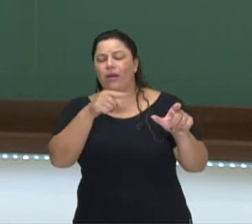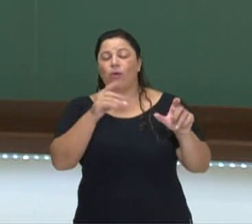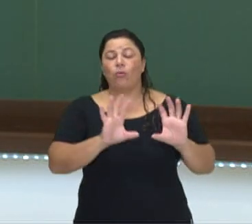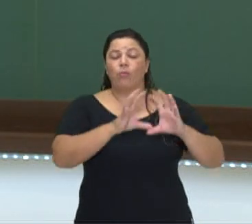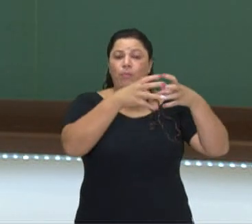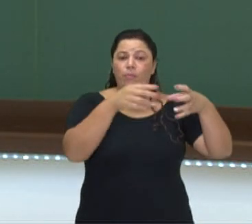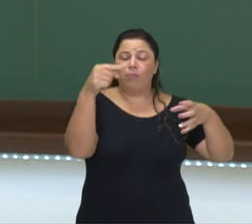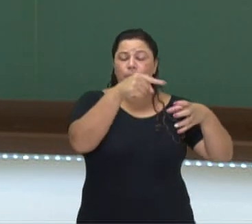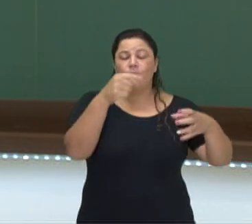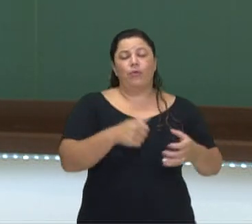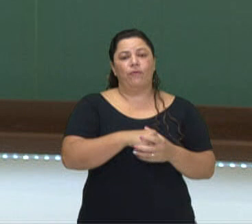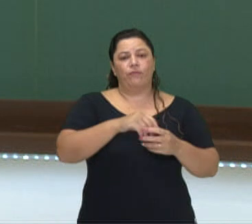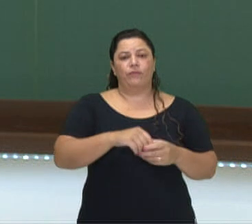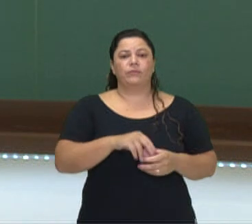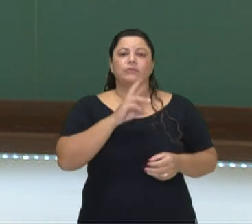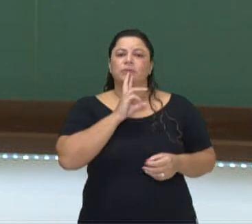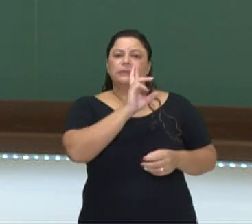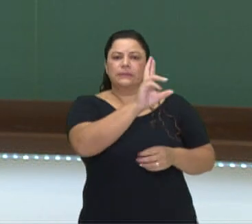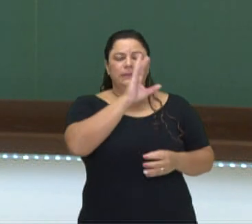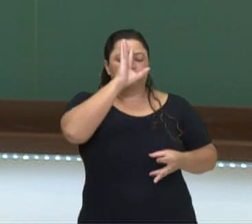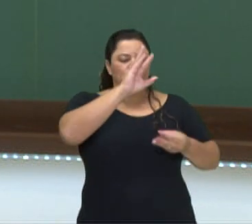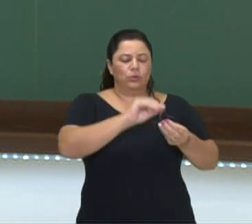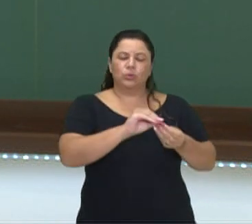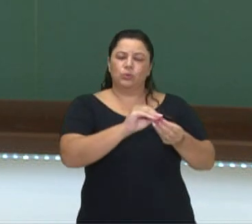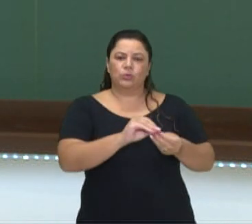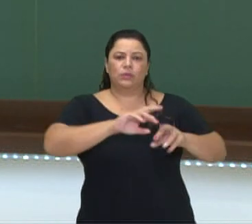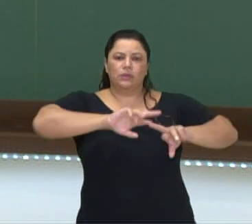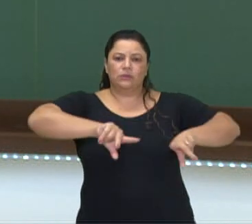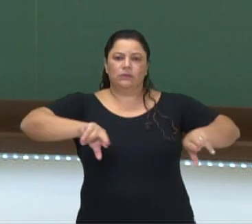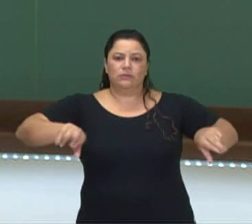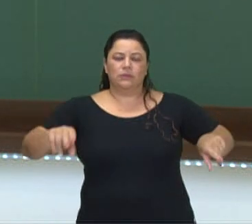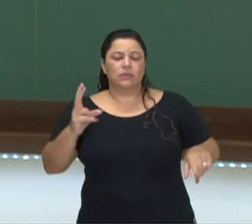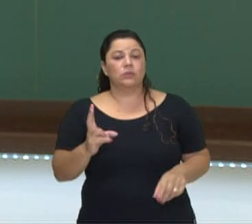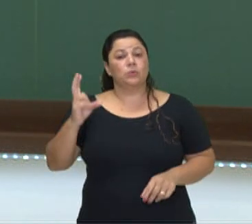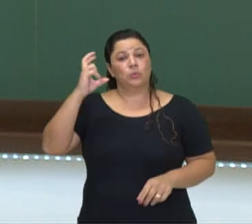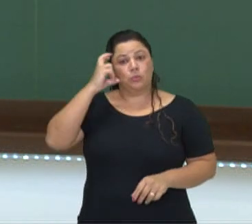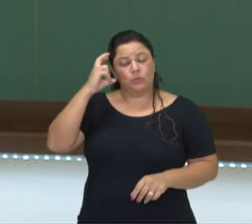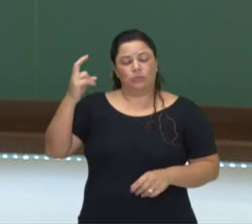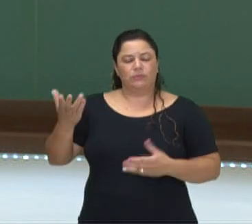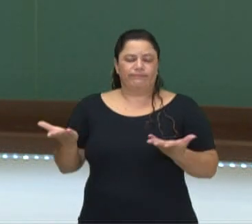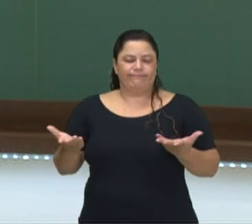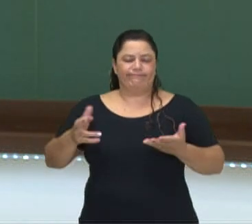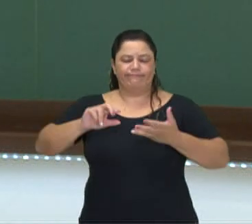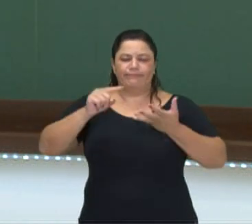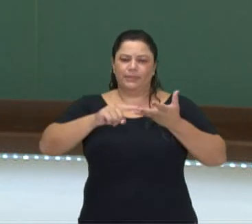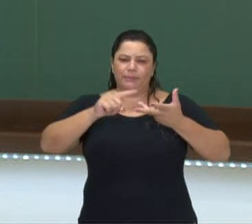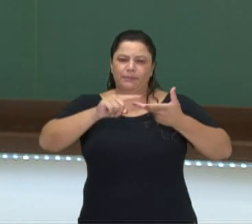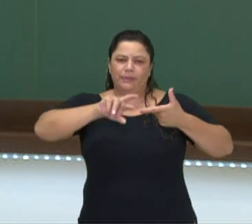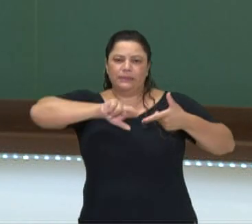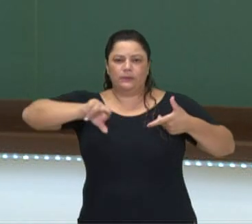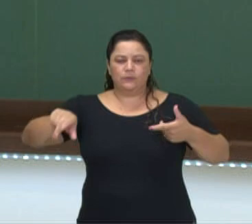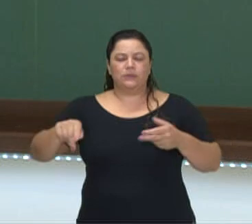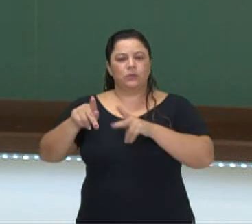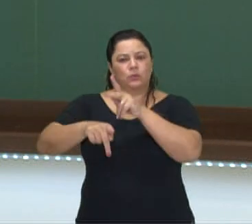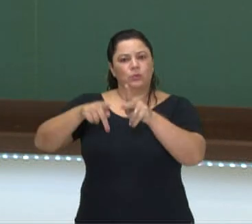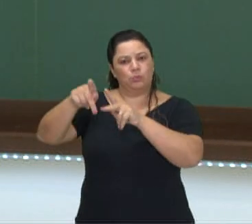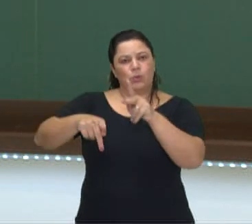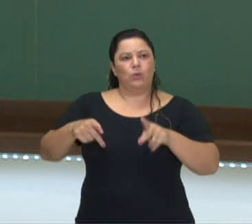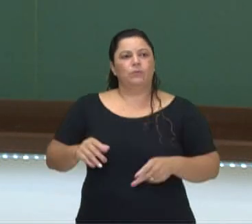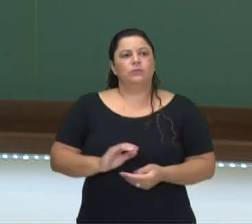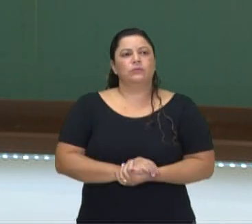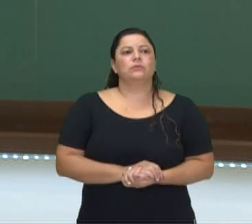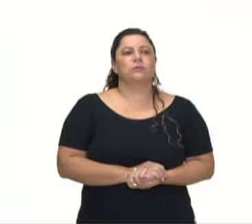É o resultado dessa diversidade cultural trazida por diferentes povos, certo? Onde nós